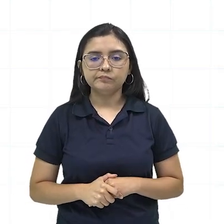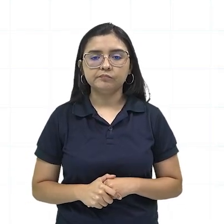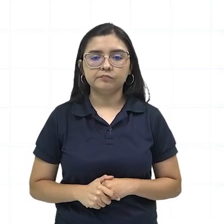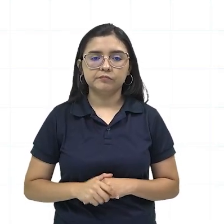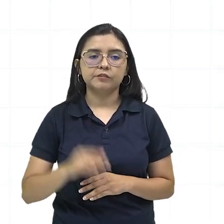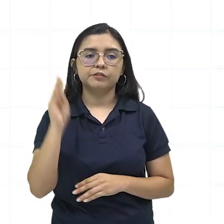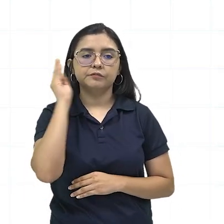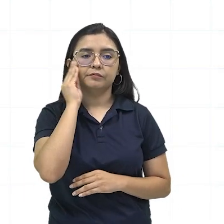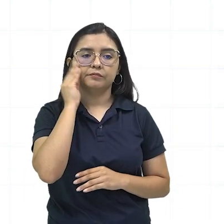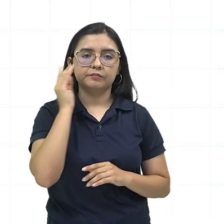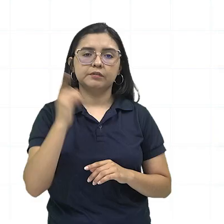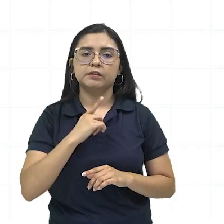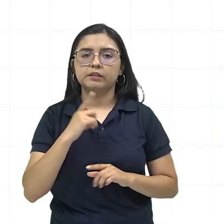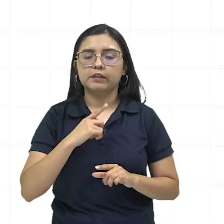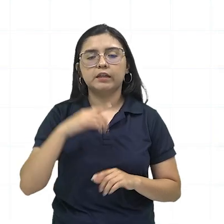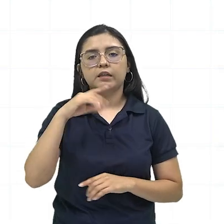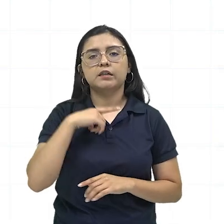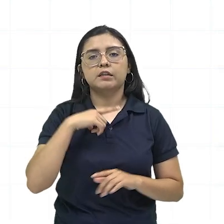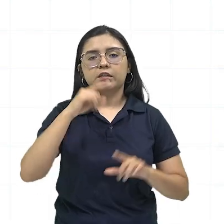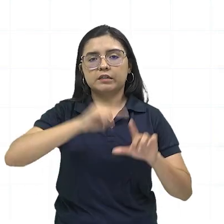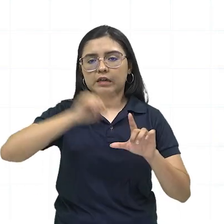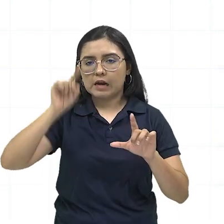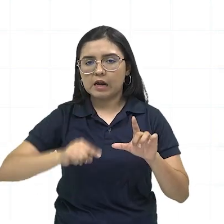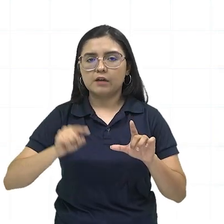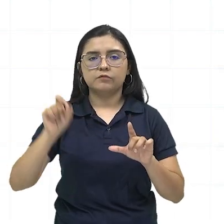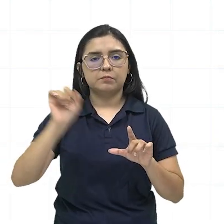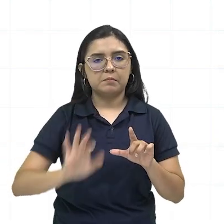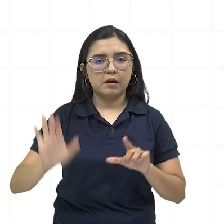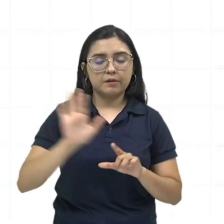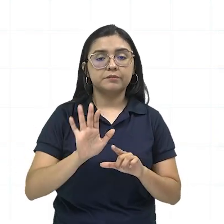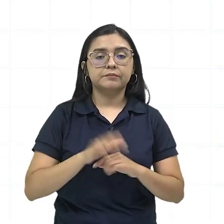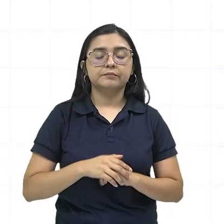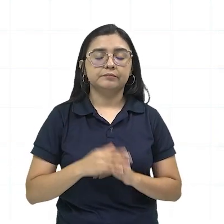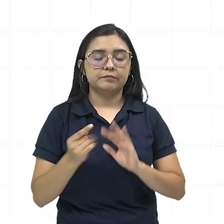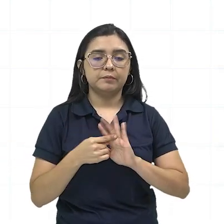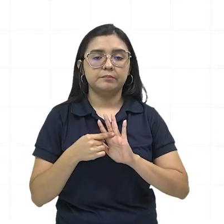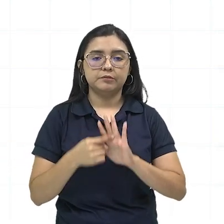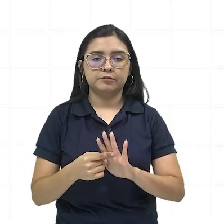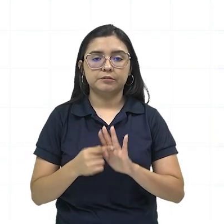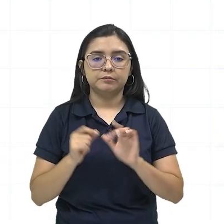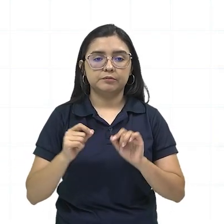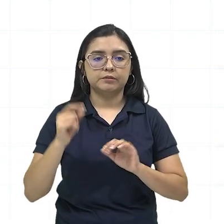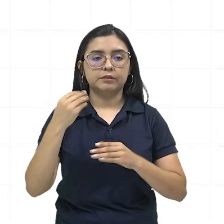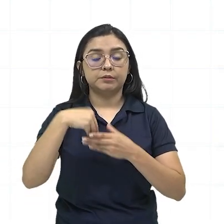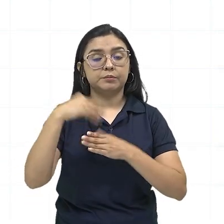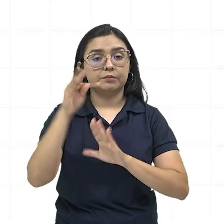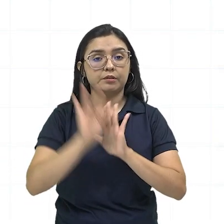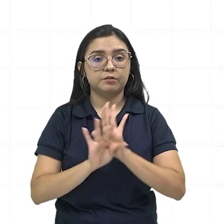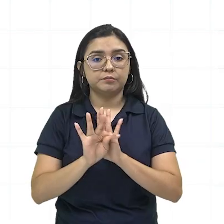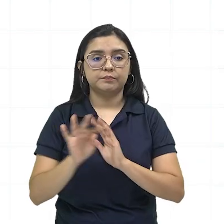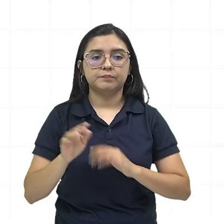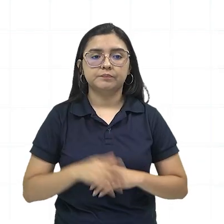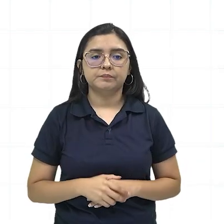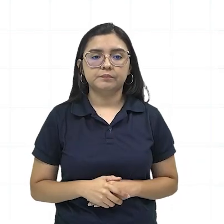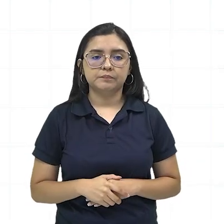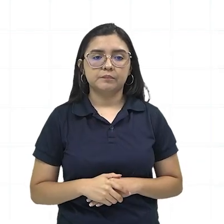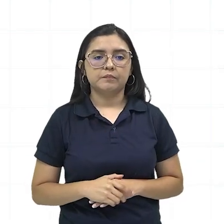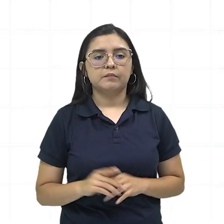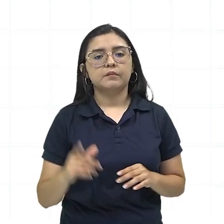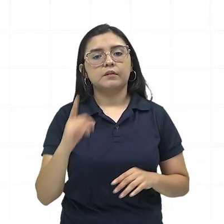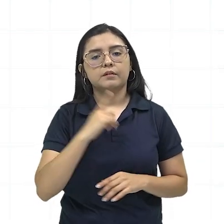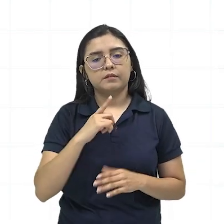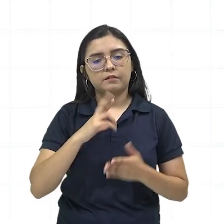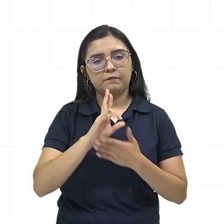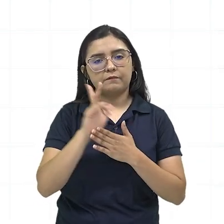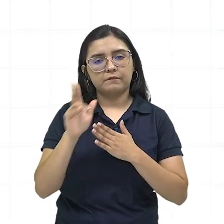A gente vai ver que tem infográficos, imagens, tudo isso vai ser apresentado nesses textos. Então, existem